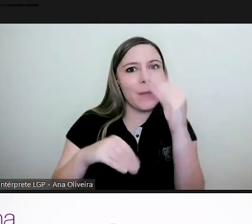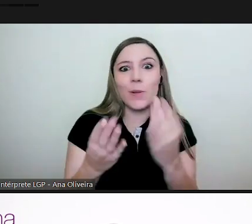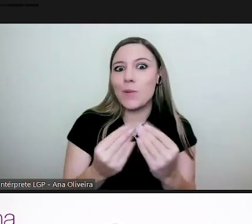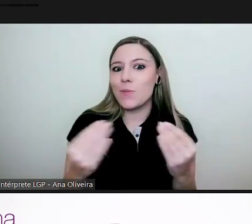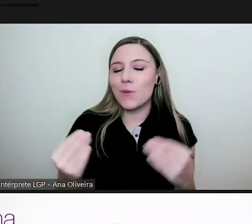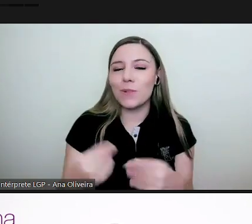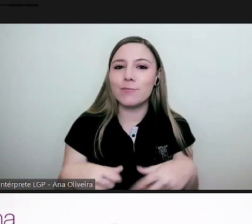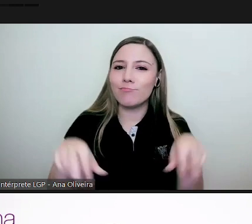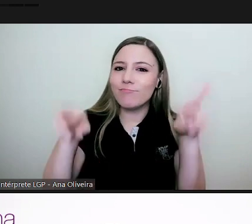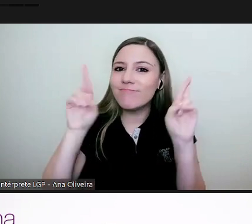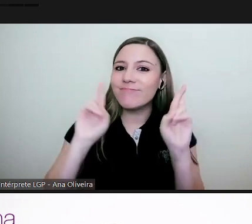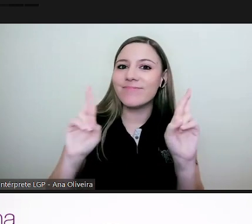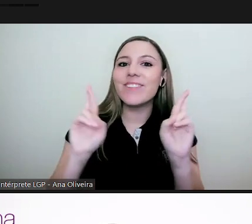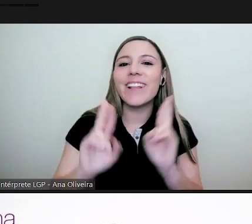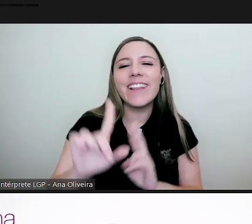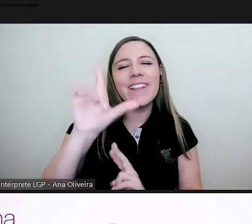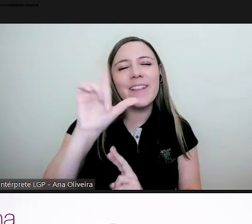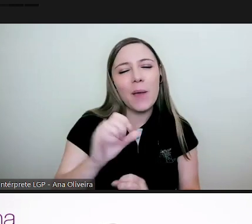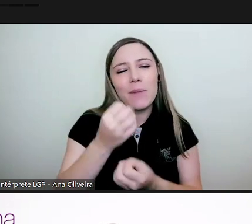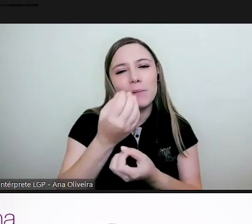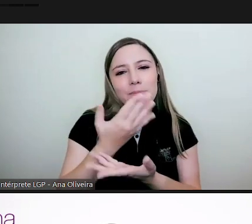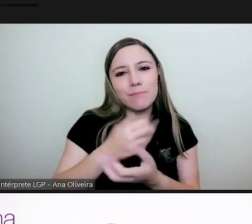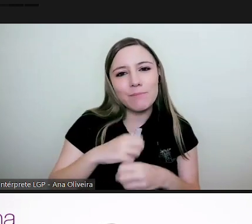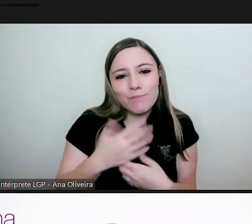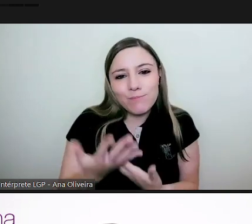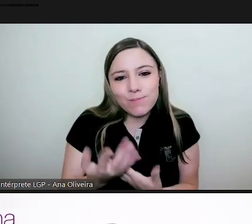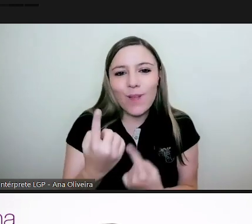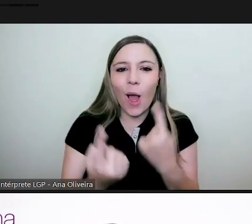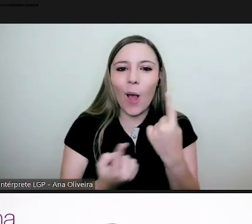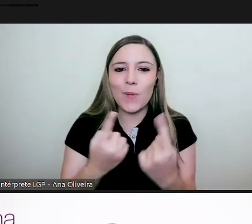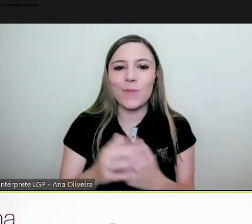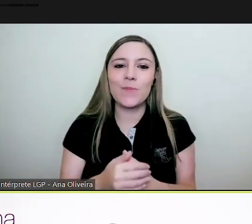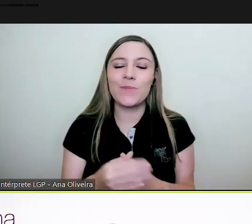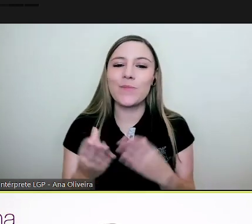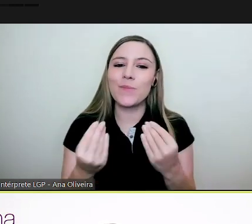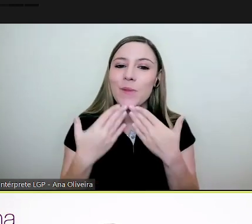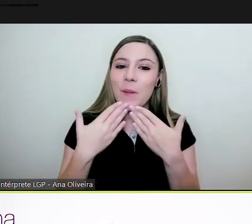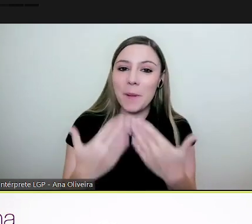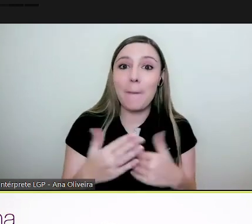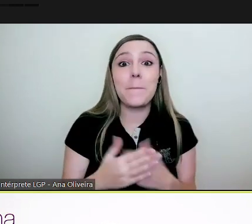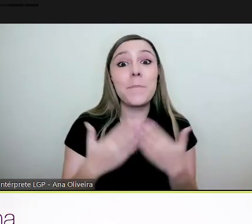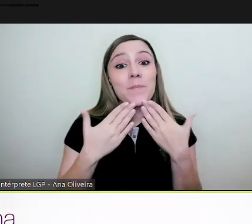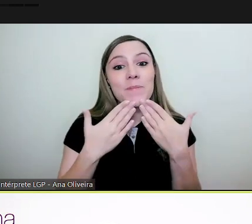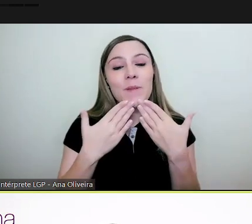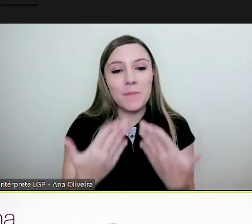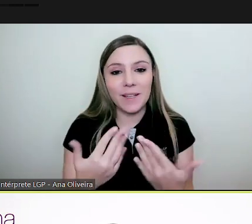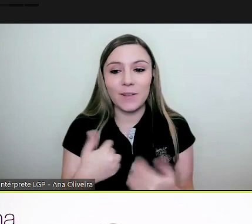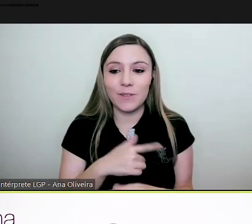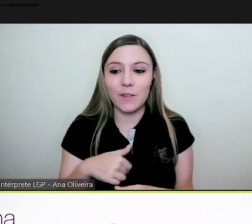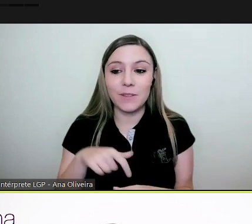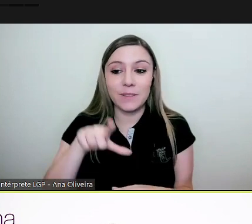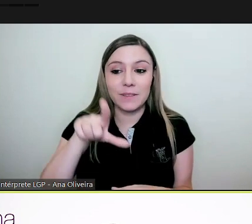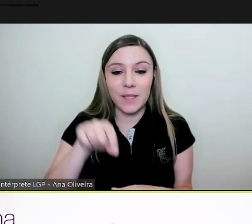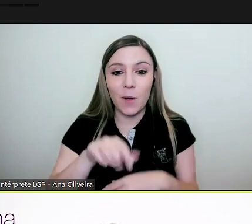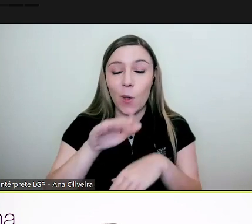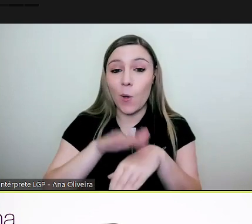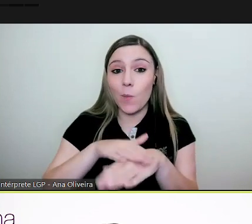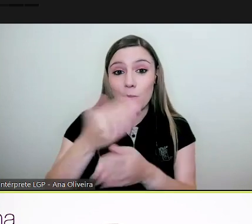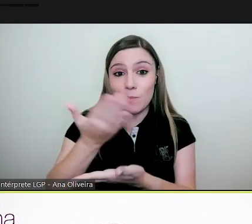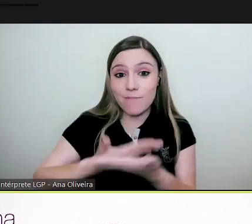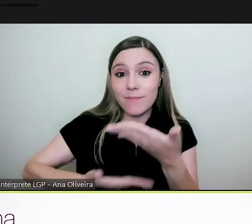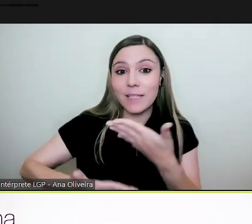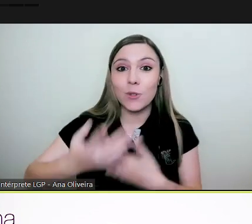Espero poder ter, enfim, também transmitido algumas. Muito obrigada. Muito obrigado da nossa parte, sobretudo por esta partilha